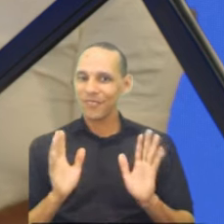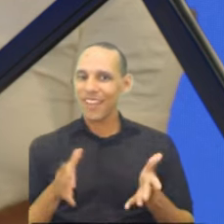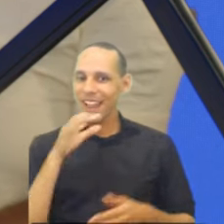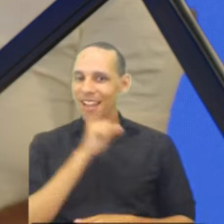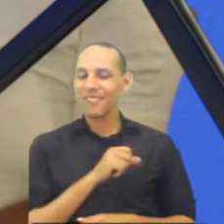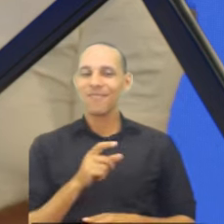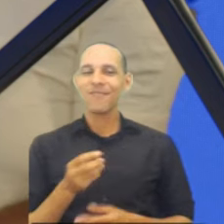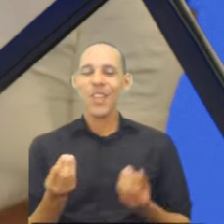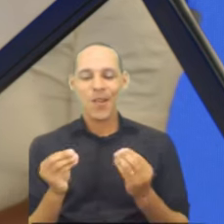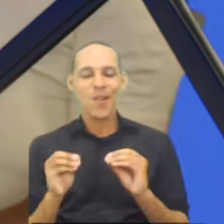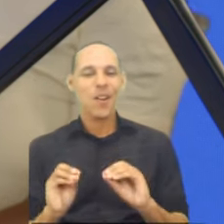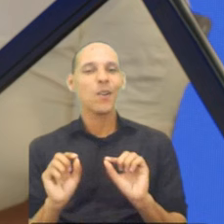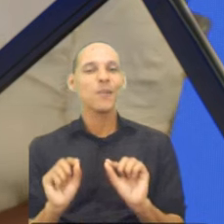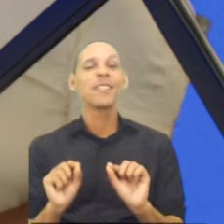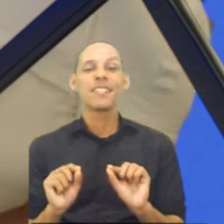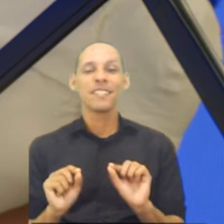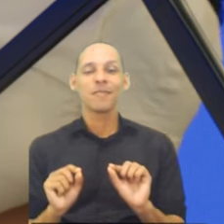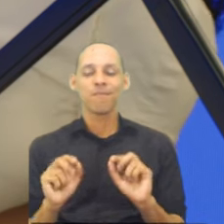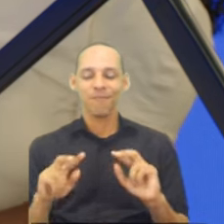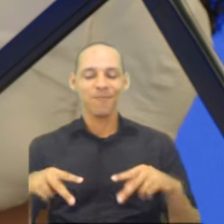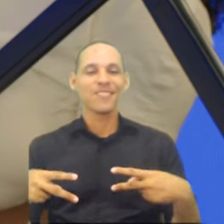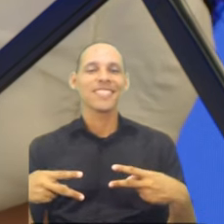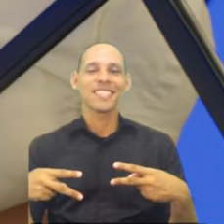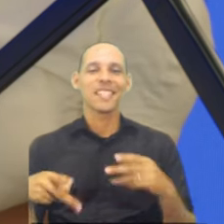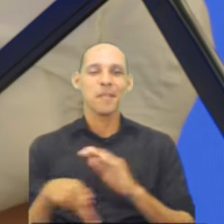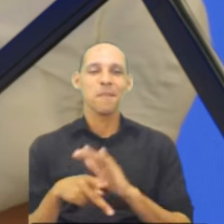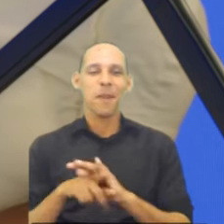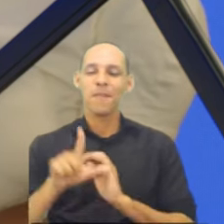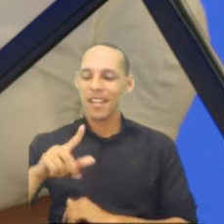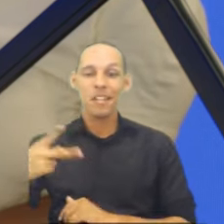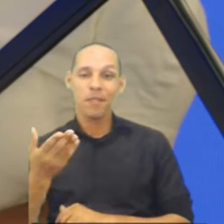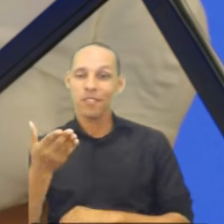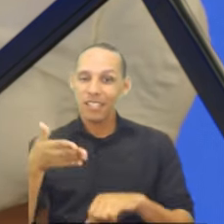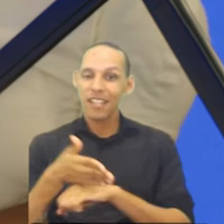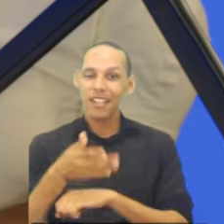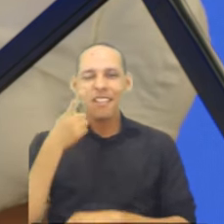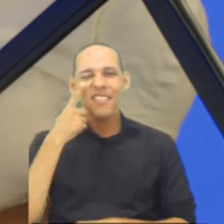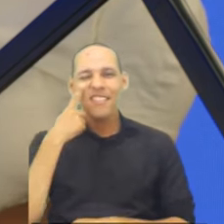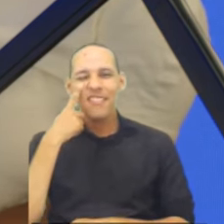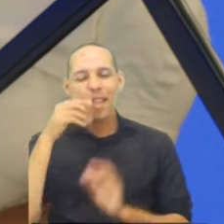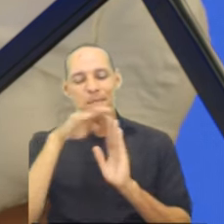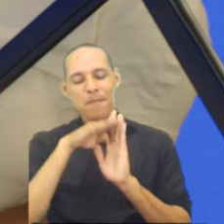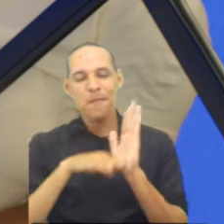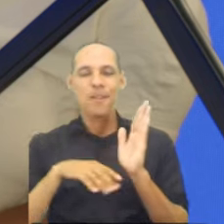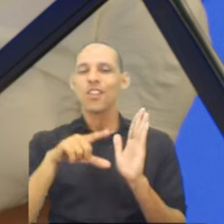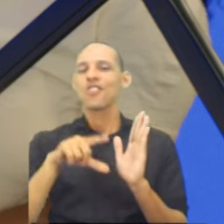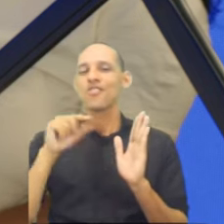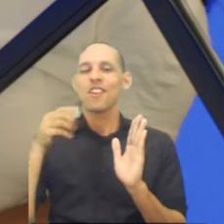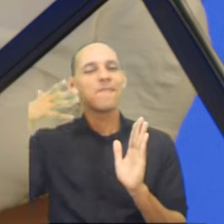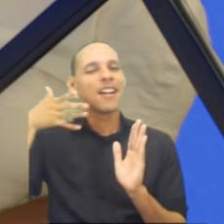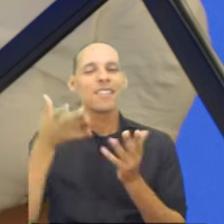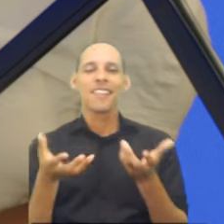né a gente vai colocar aqui embaixo o o o link da LP para que você possa entrar verif a programação e